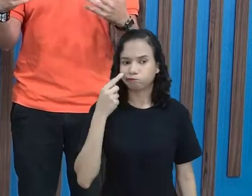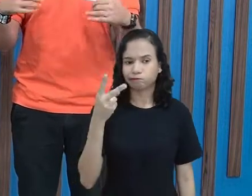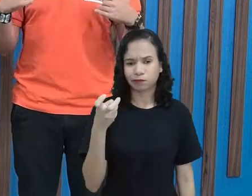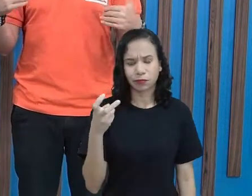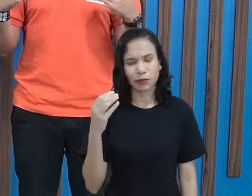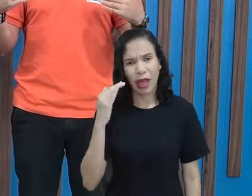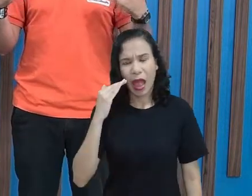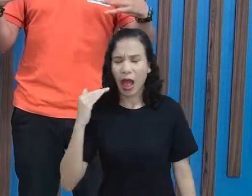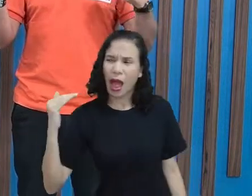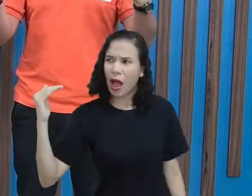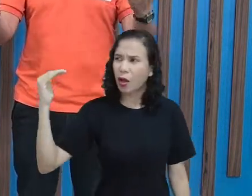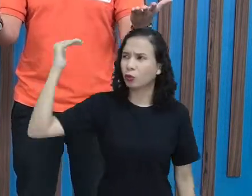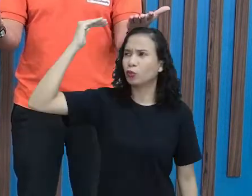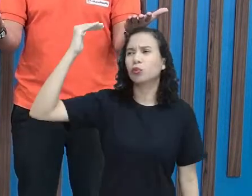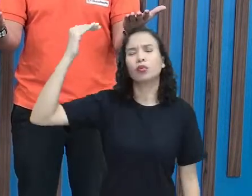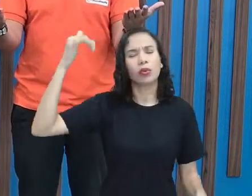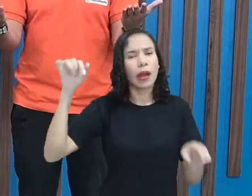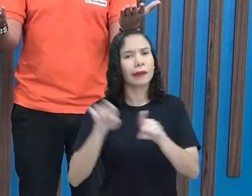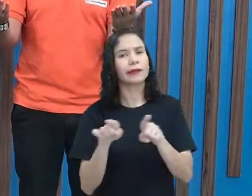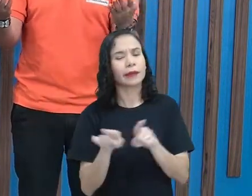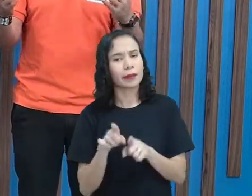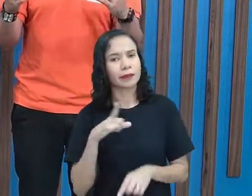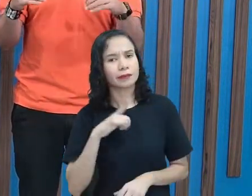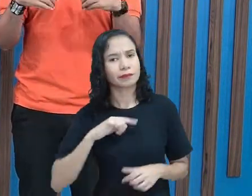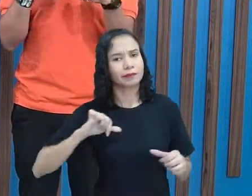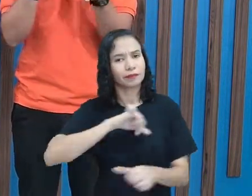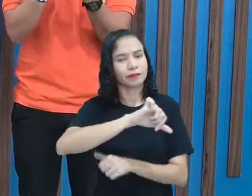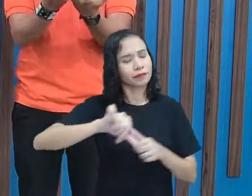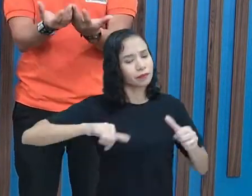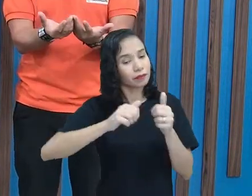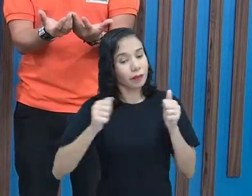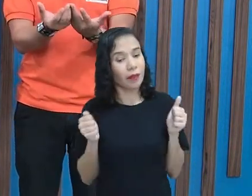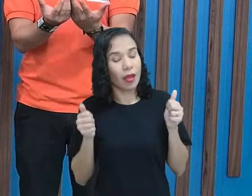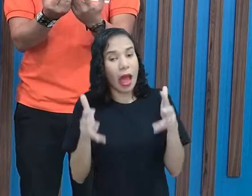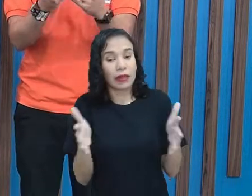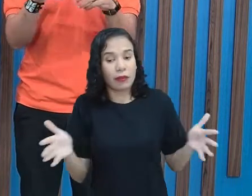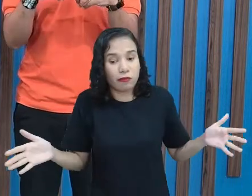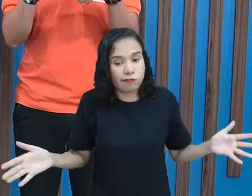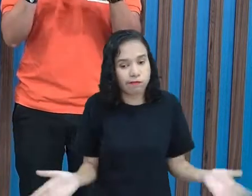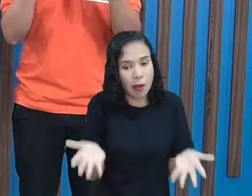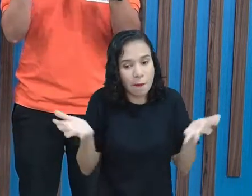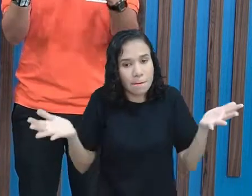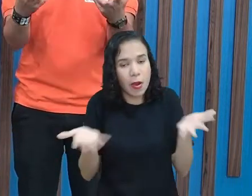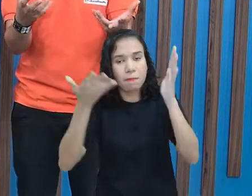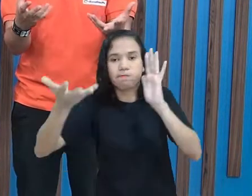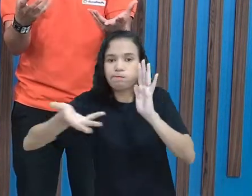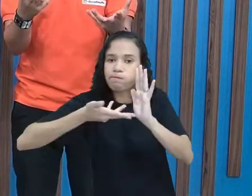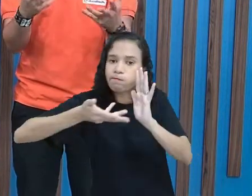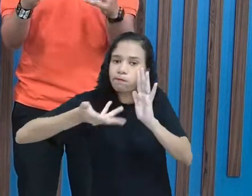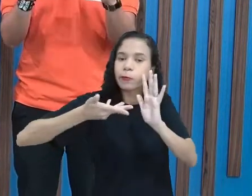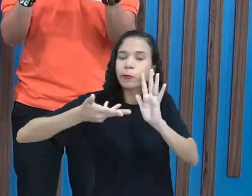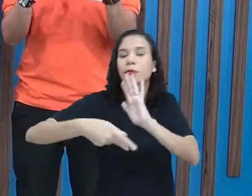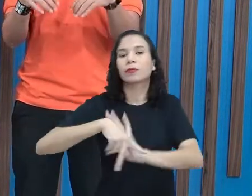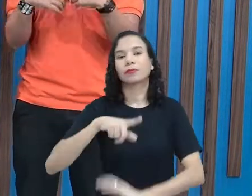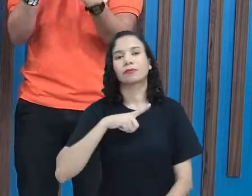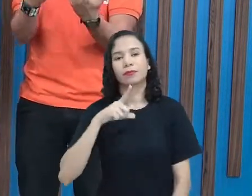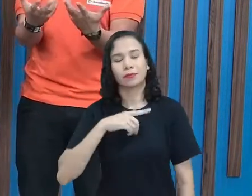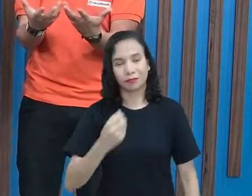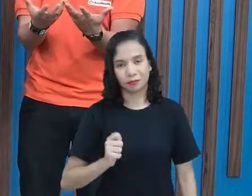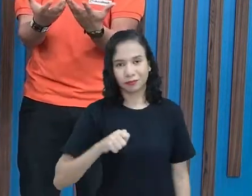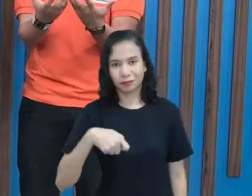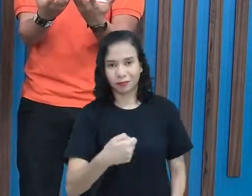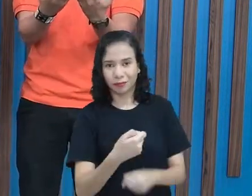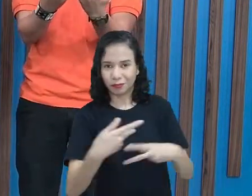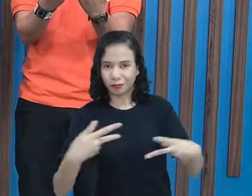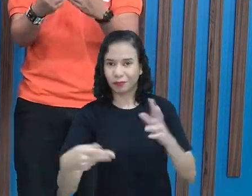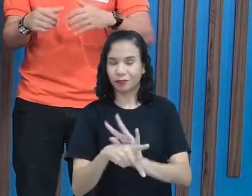adulto, a gente quer também, a gente vai se tornar cada vez mais ativo na sociedade, produtivo no sentido de entregar algo